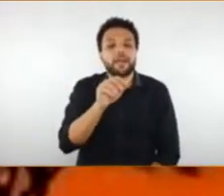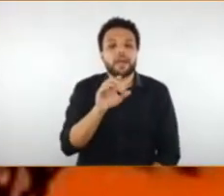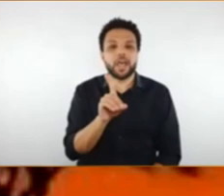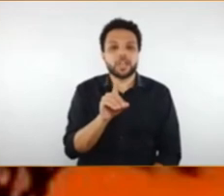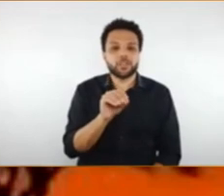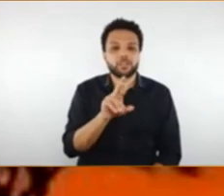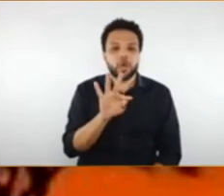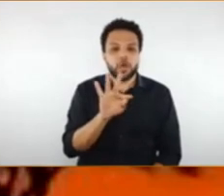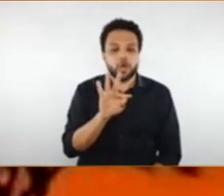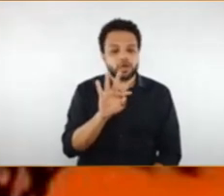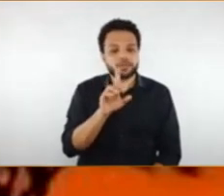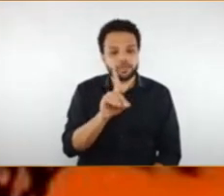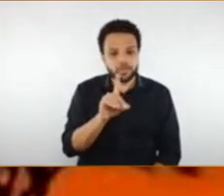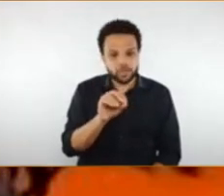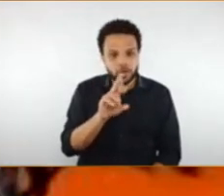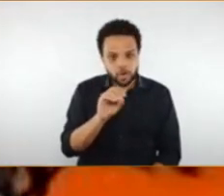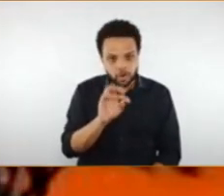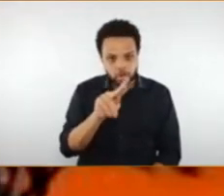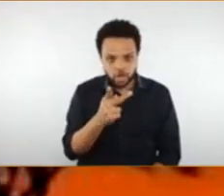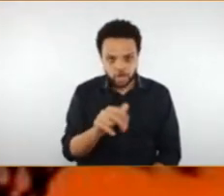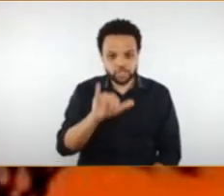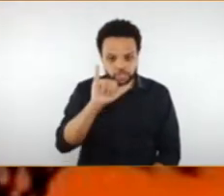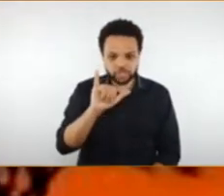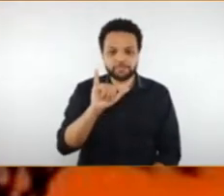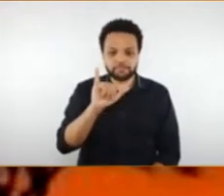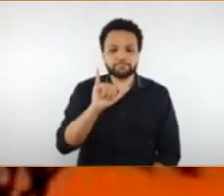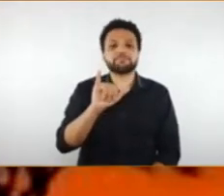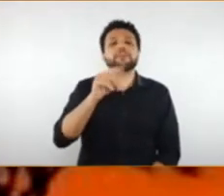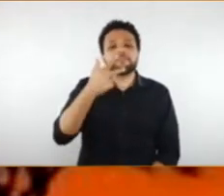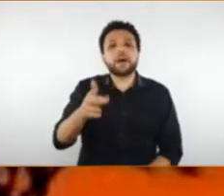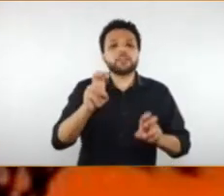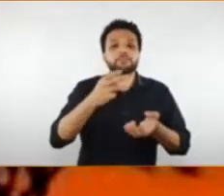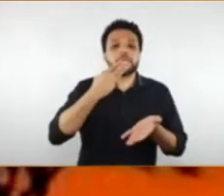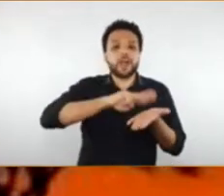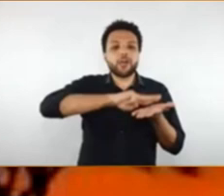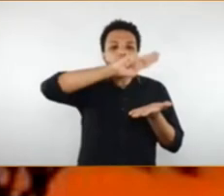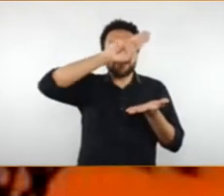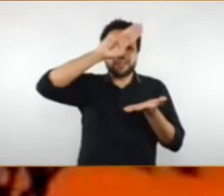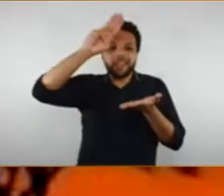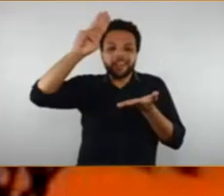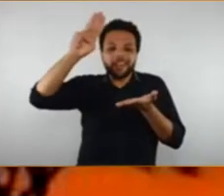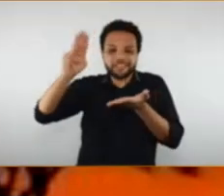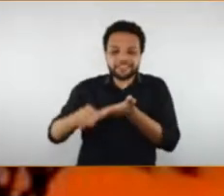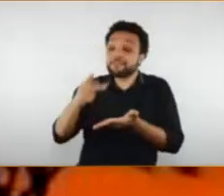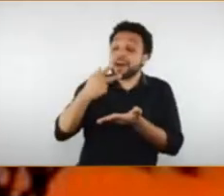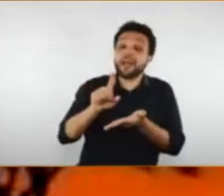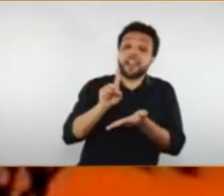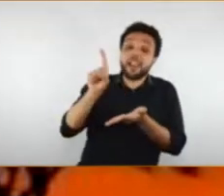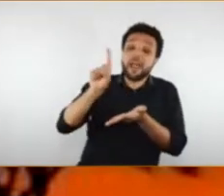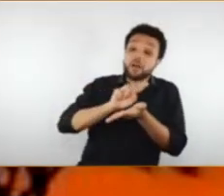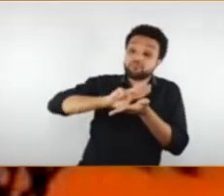história da meritocracia e de um país que atraiu imigrantes para um mundo melhor. O super-homem é isso